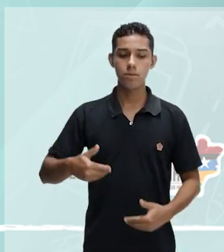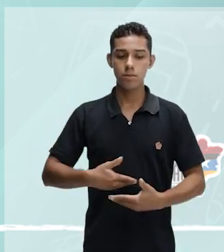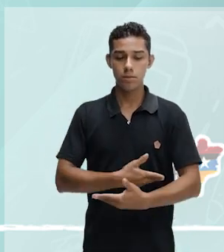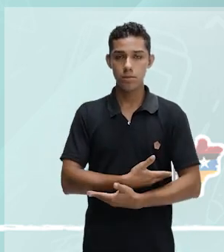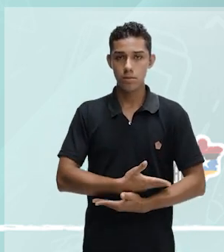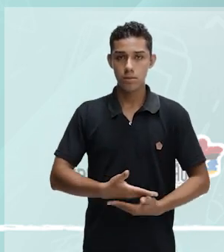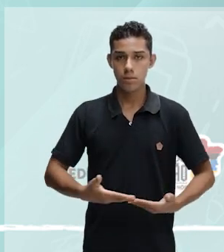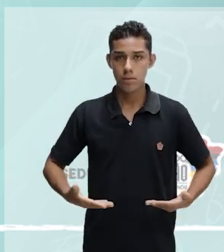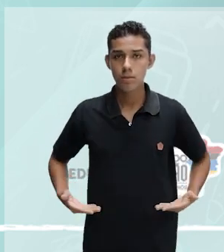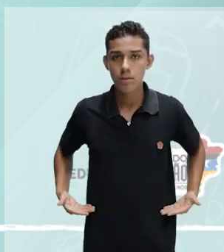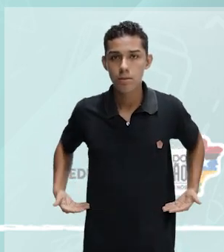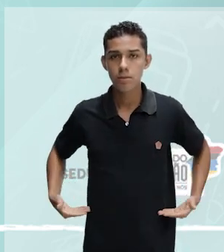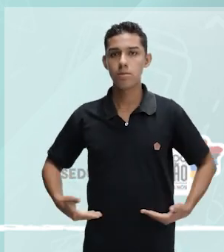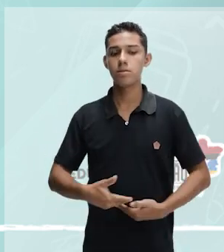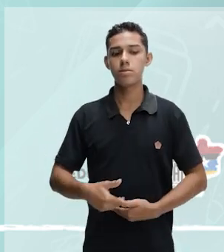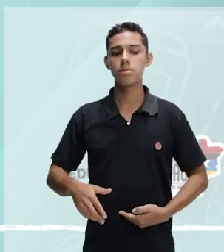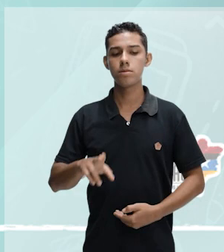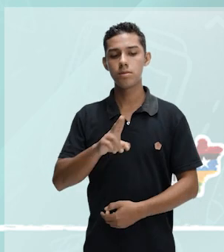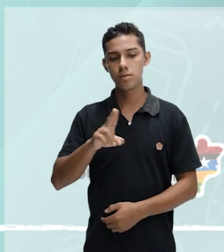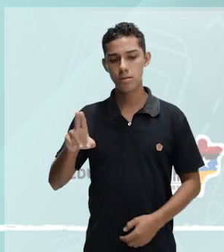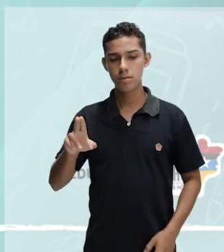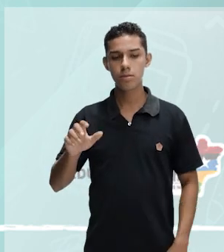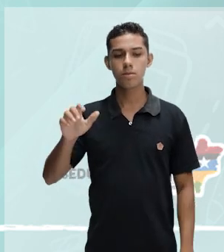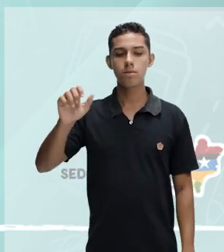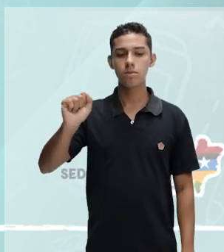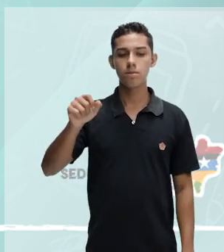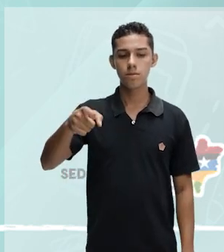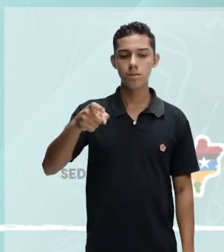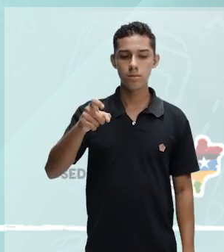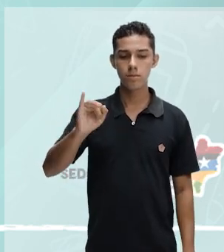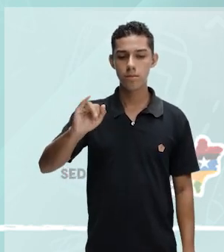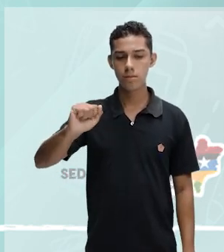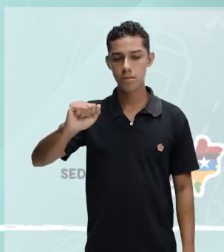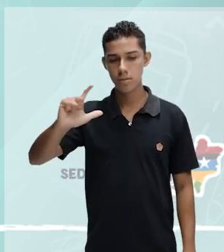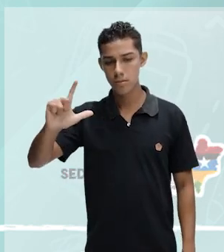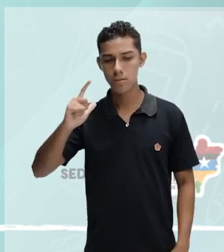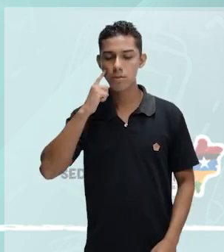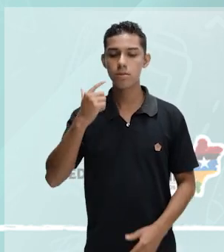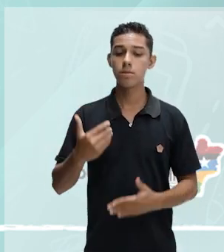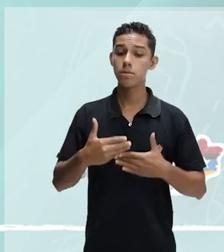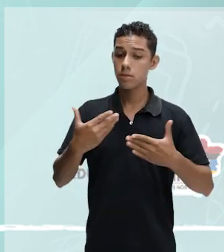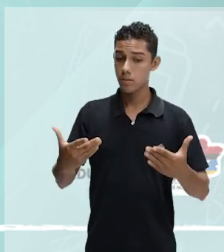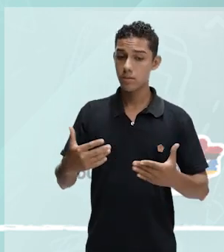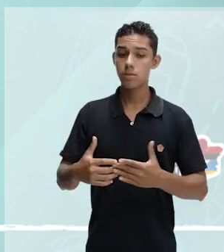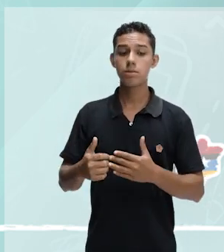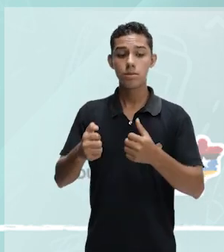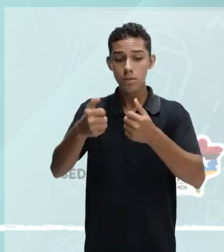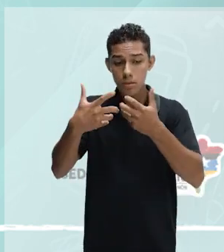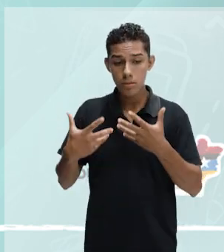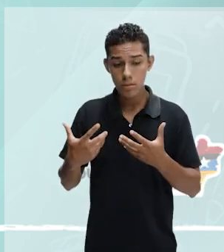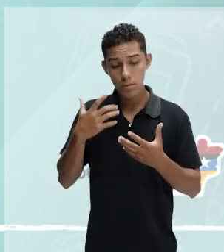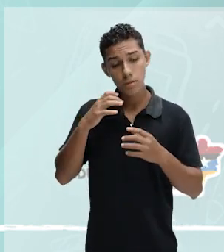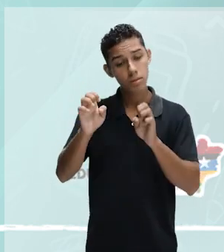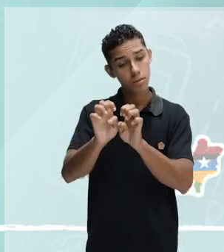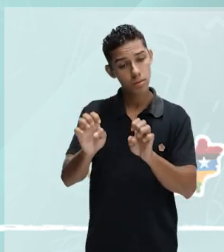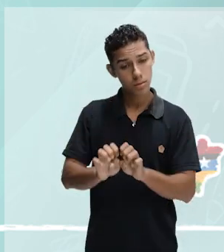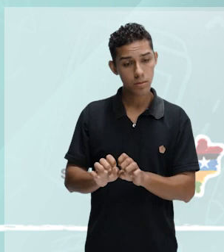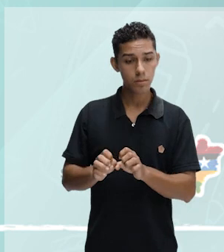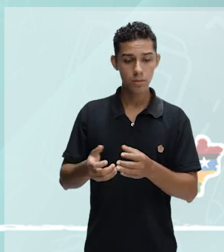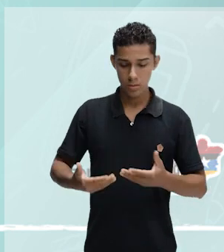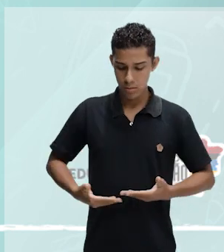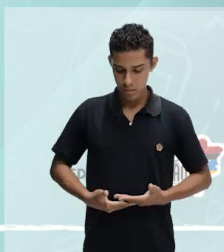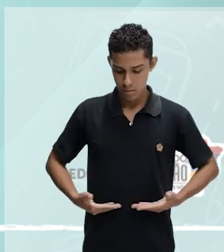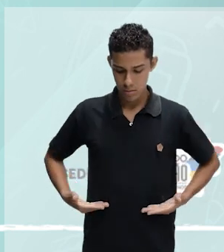é chamado de plano axial. Através desse plano podemos dizer se uma estrutura é superior ou